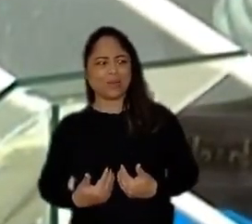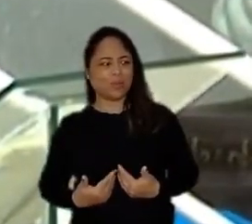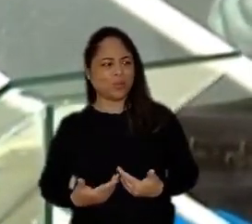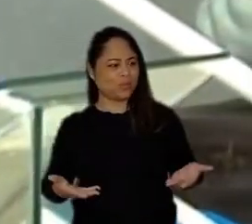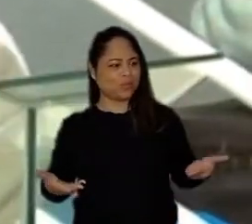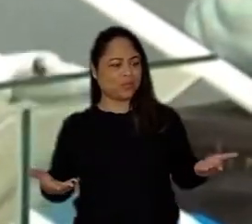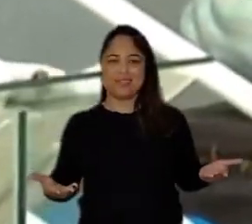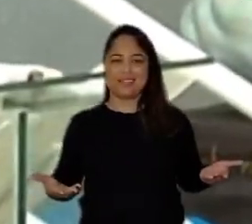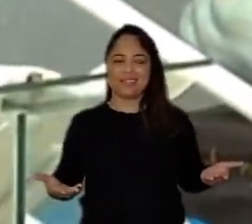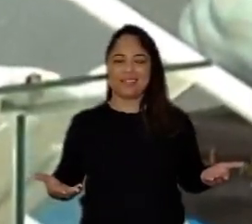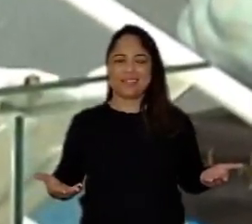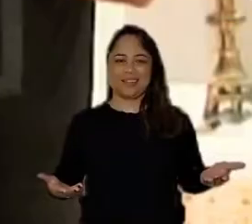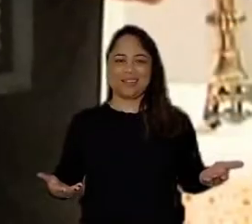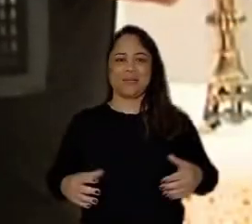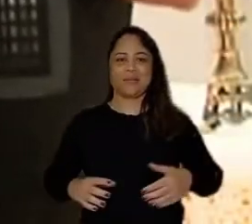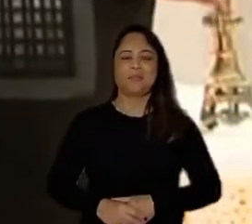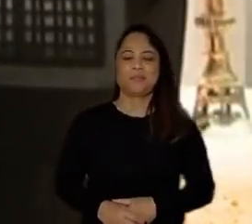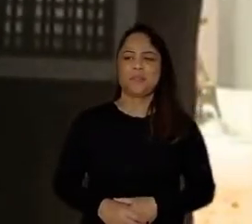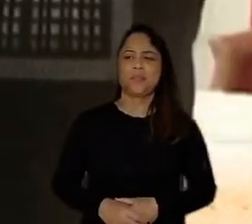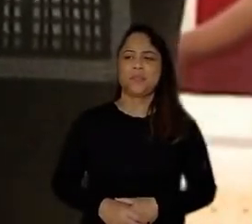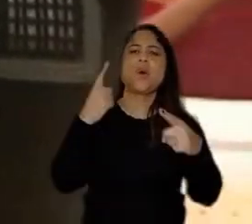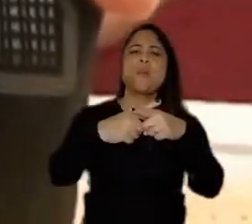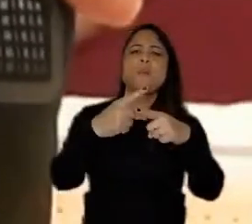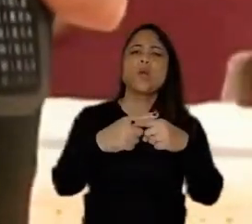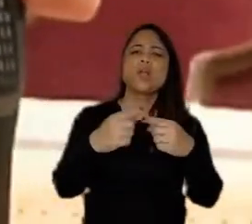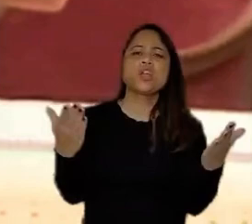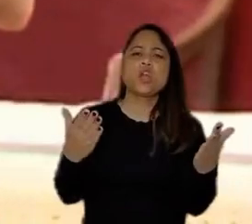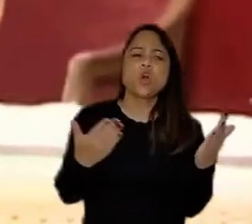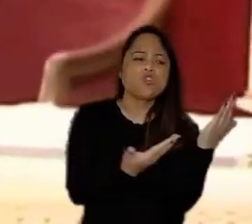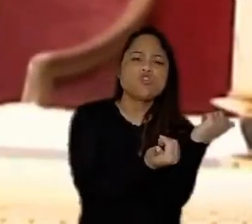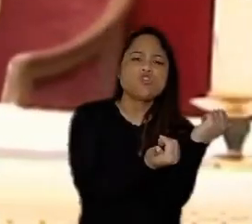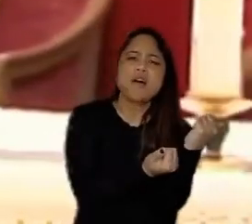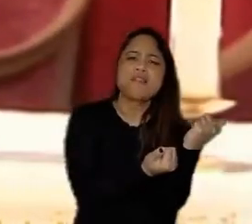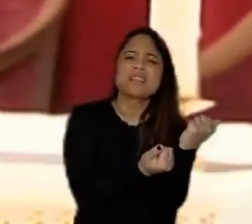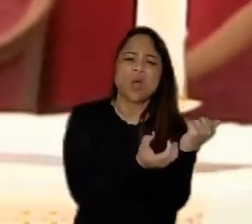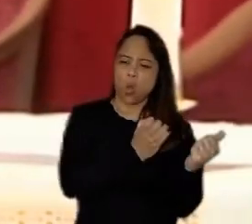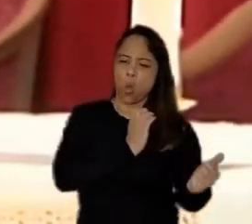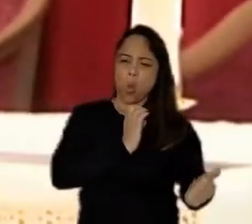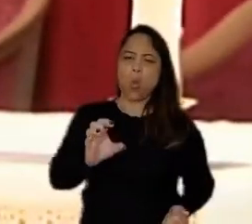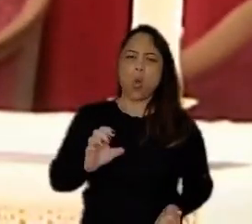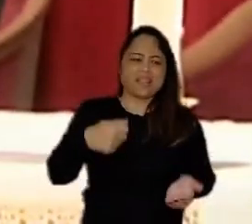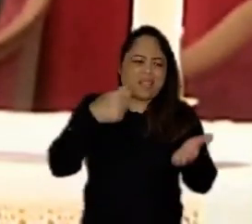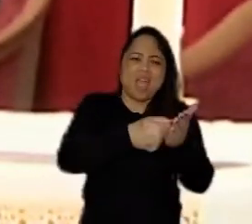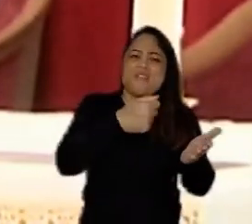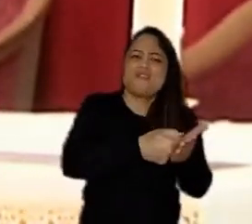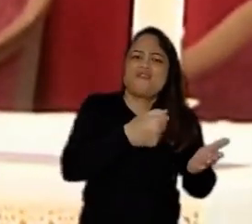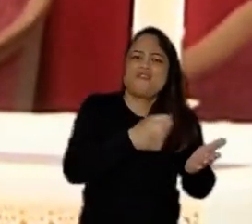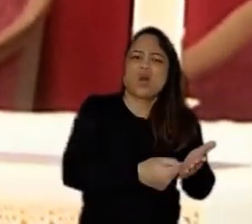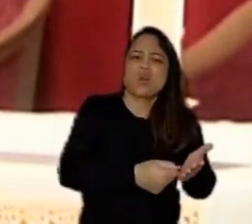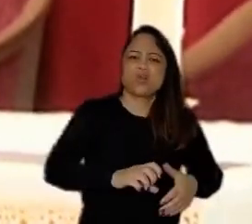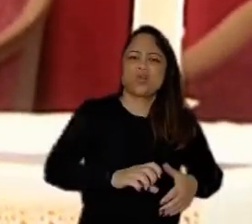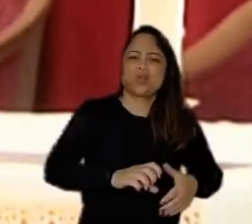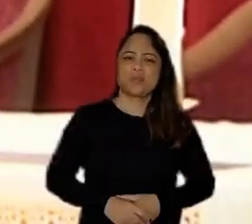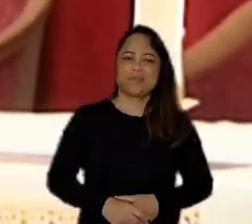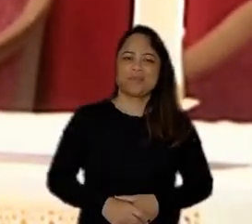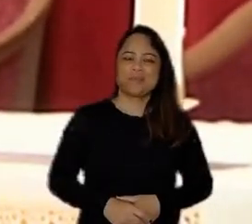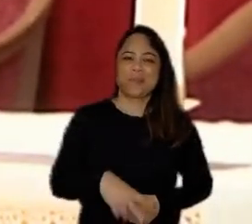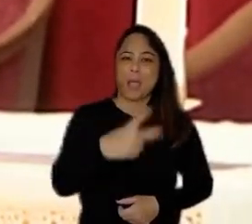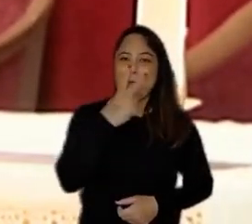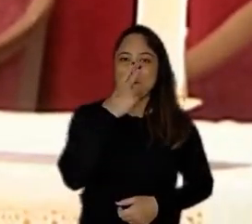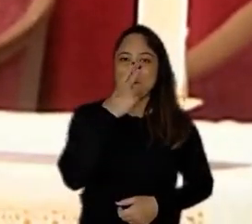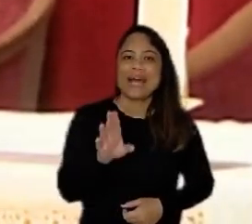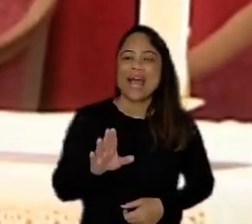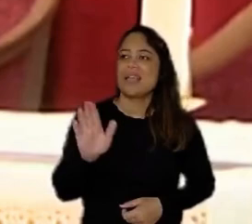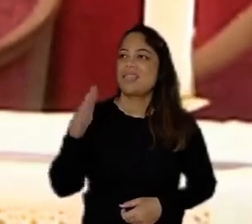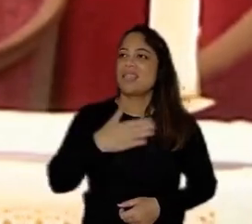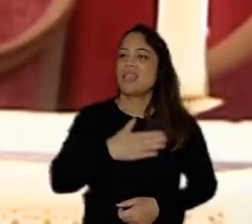Por que a nossa geração não gosta de esforço? Porque a nossa geração está sendo acostumada com macarrão instantâneo. 3 minutos está